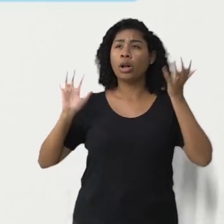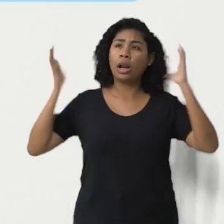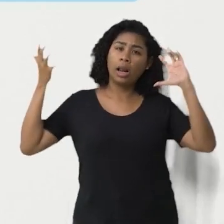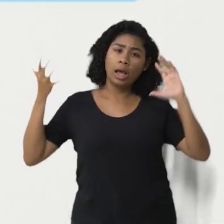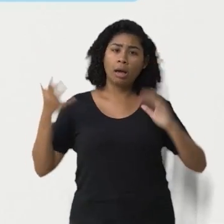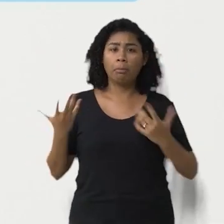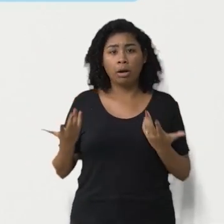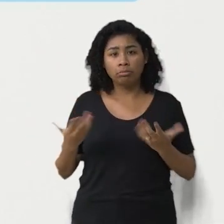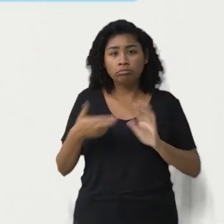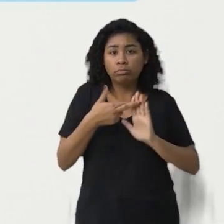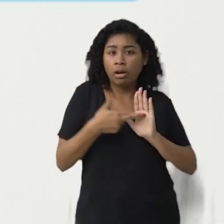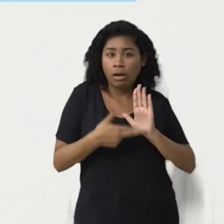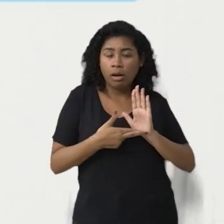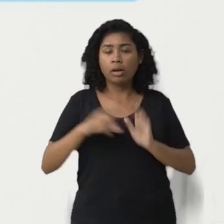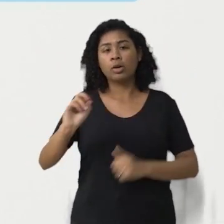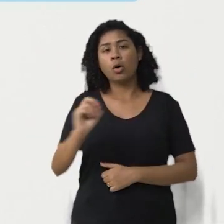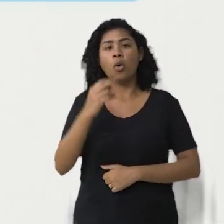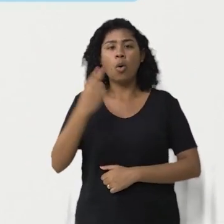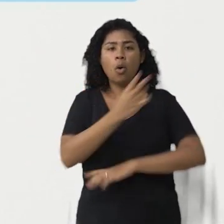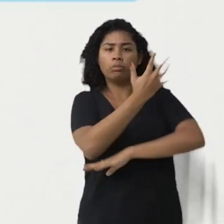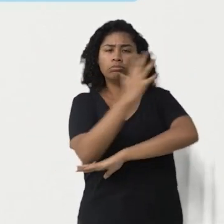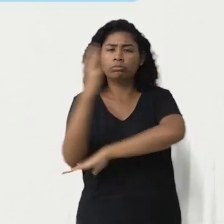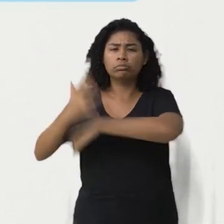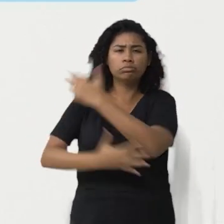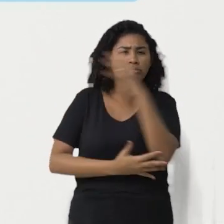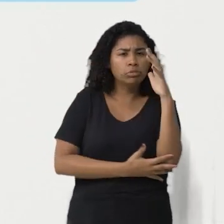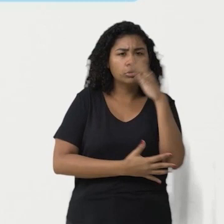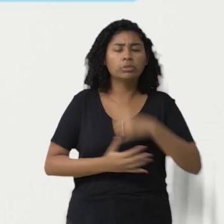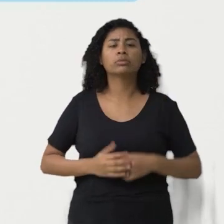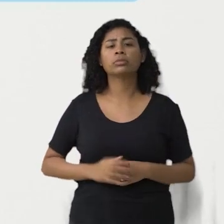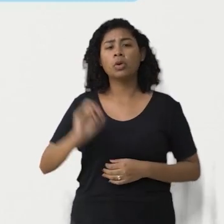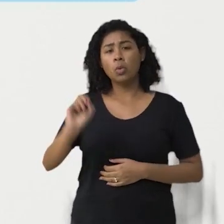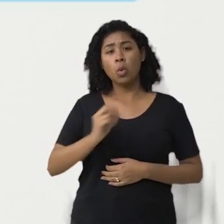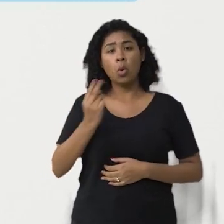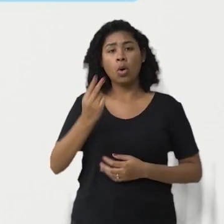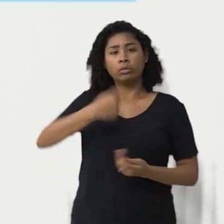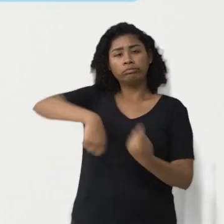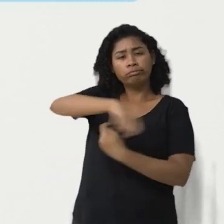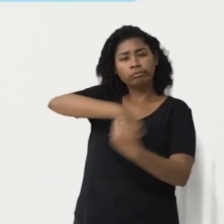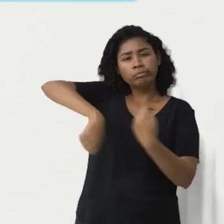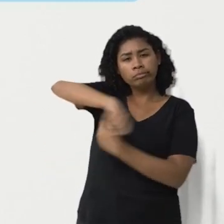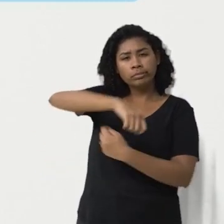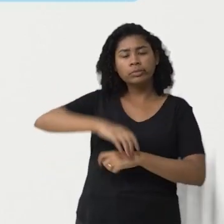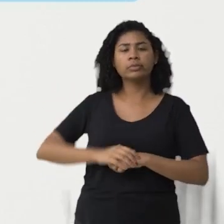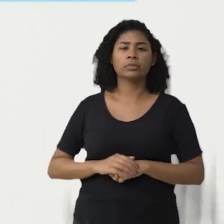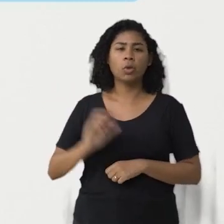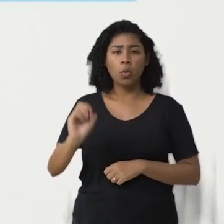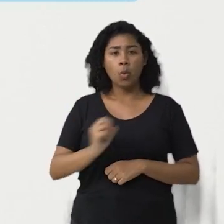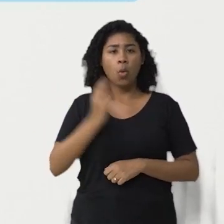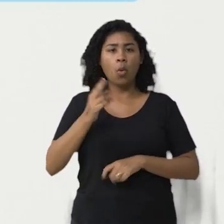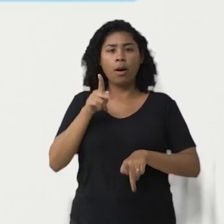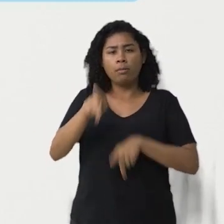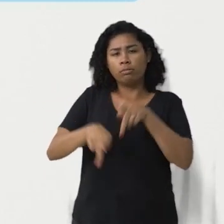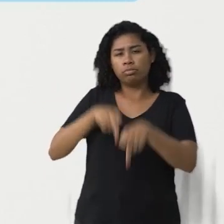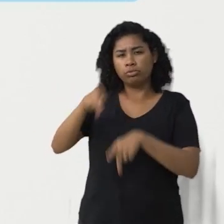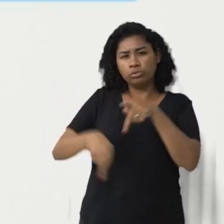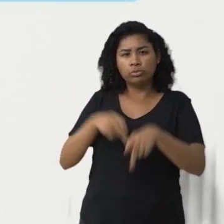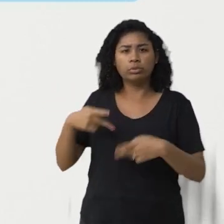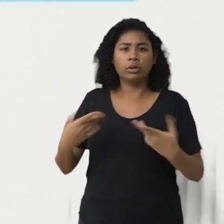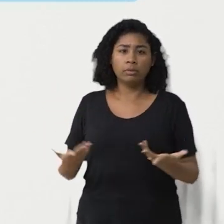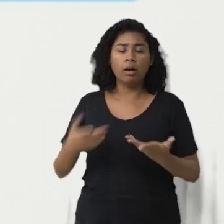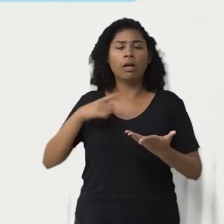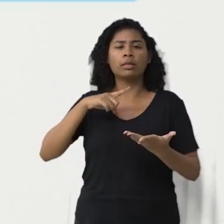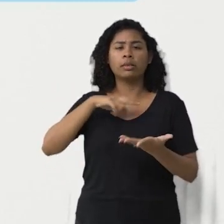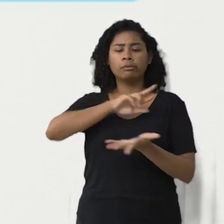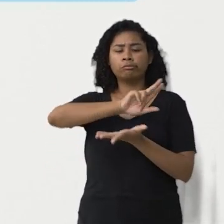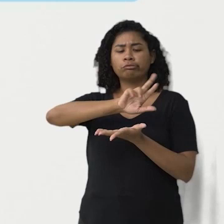um determinado tipo de vegetação, relevo, economia, a parte da população. Então, vão ser